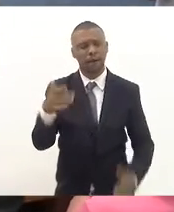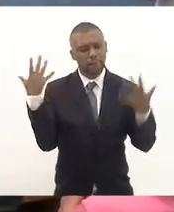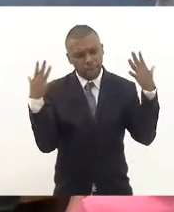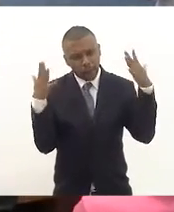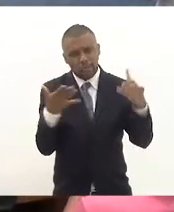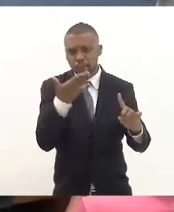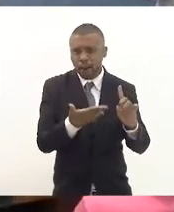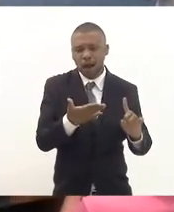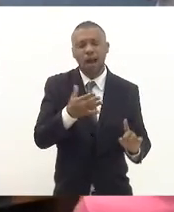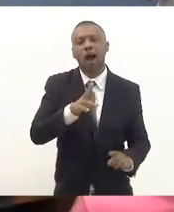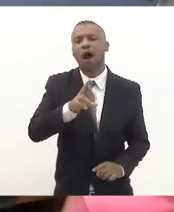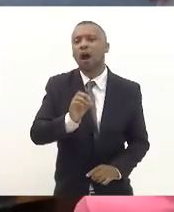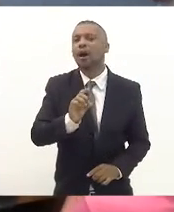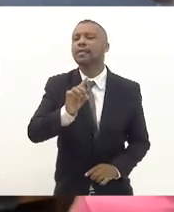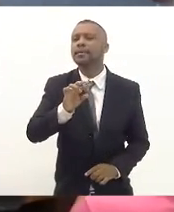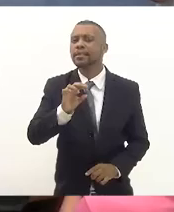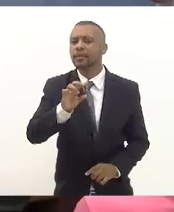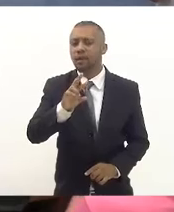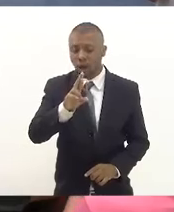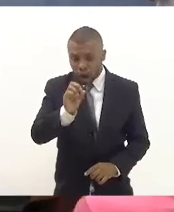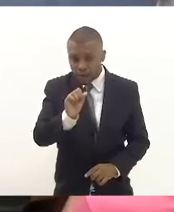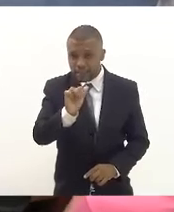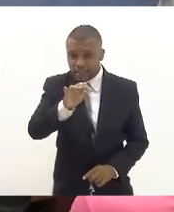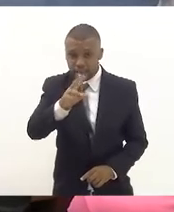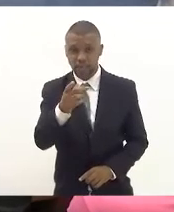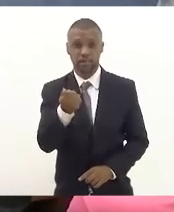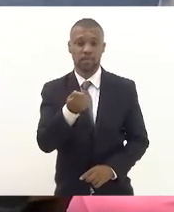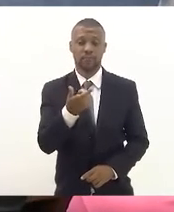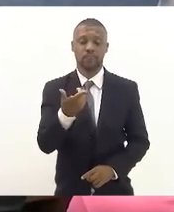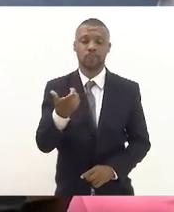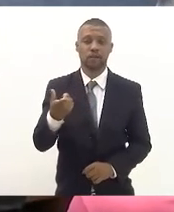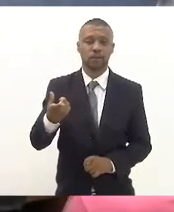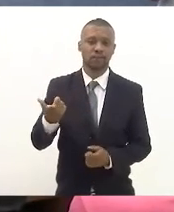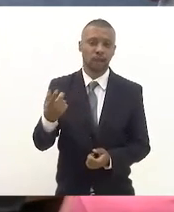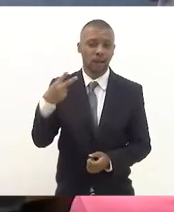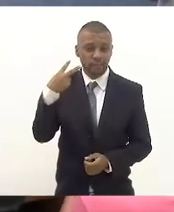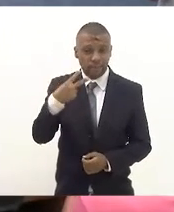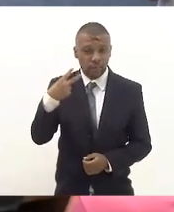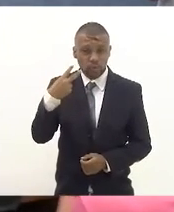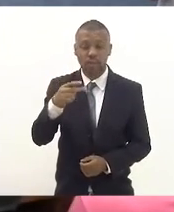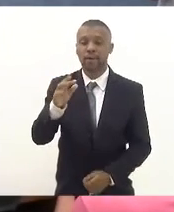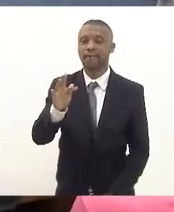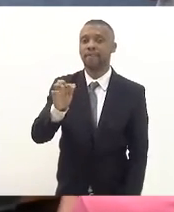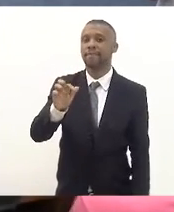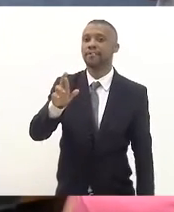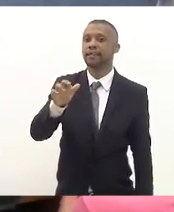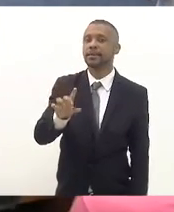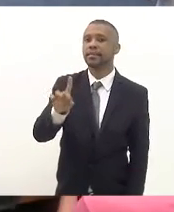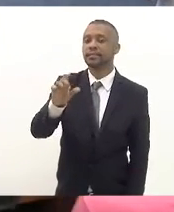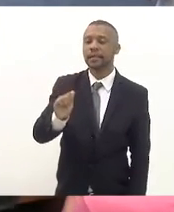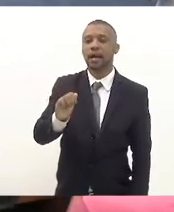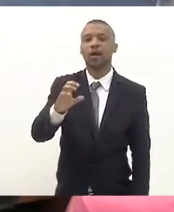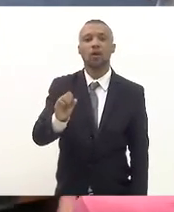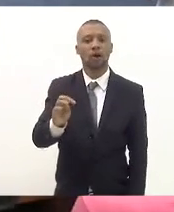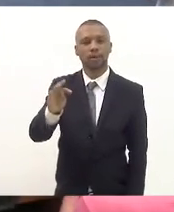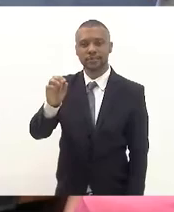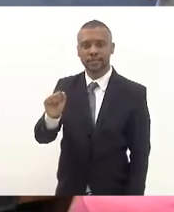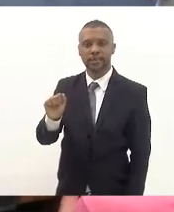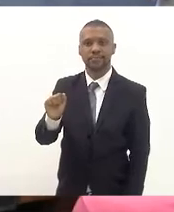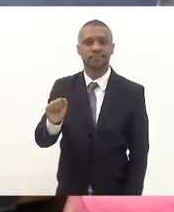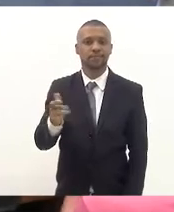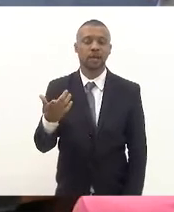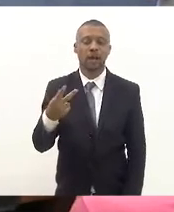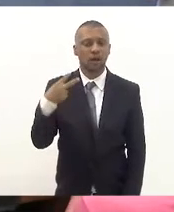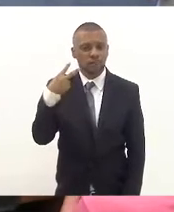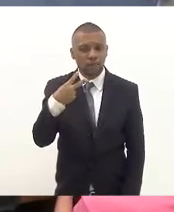palma Rosinha e a Dra Fernanda Costa Nossa vereadora grande